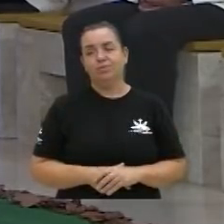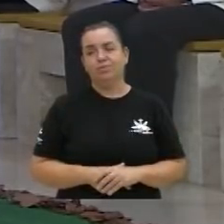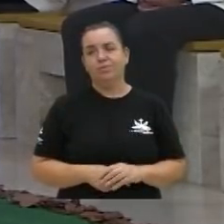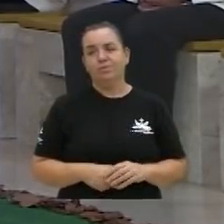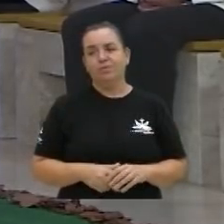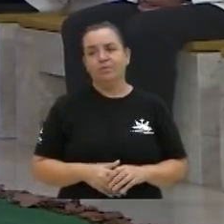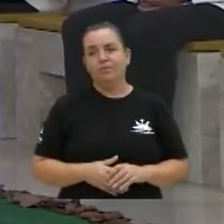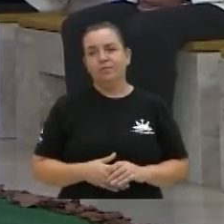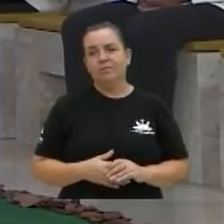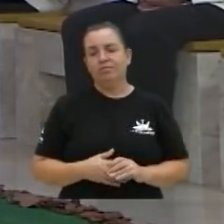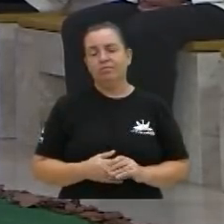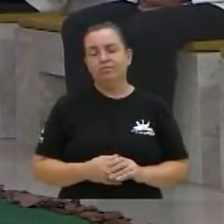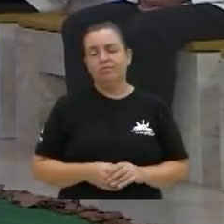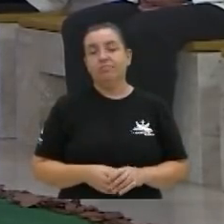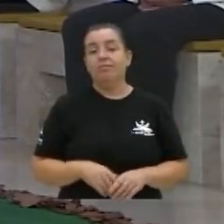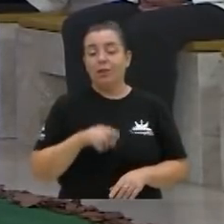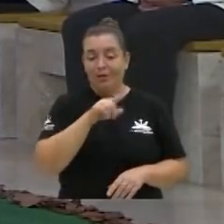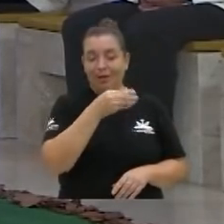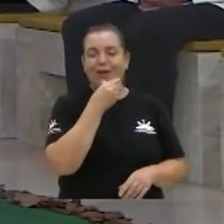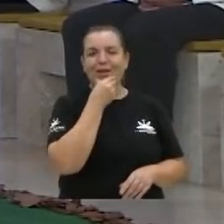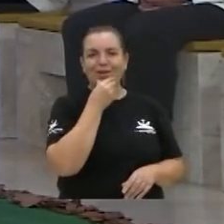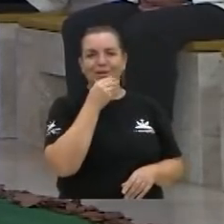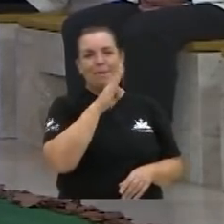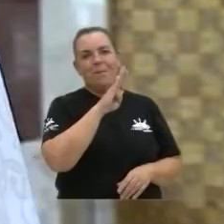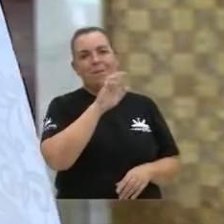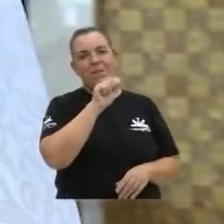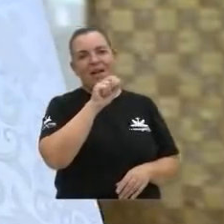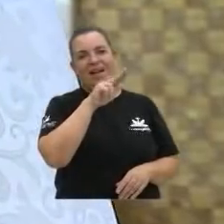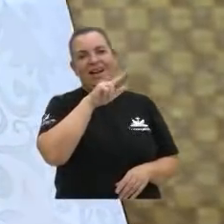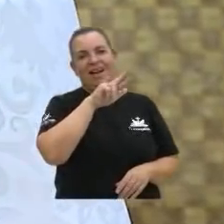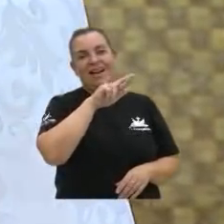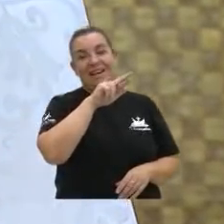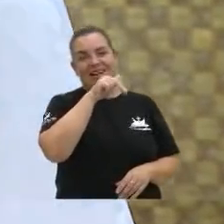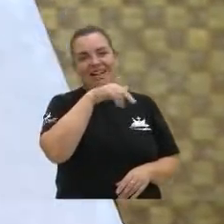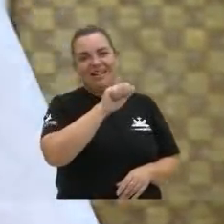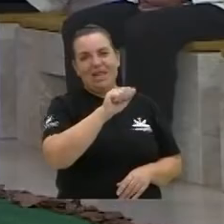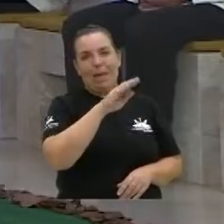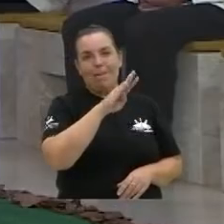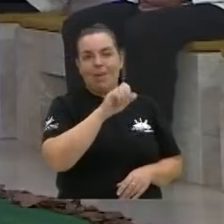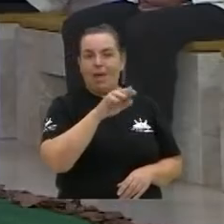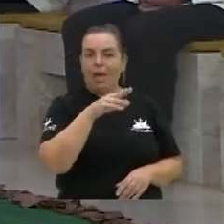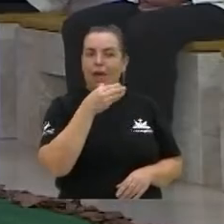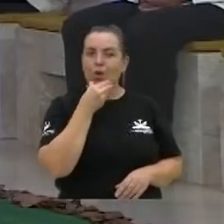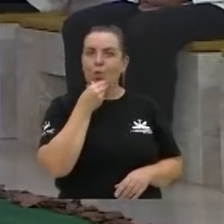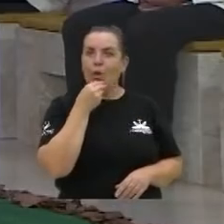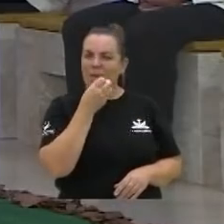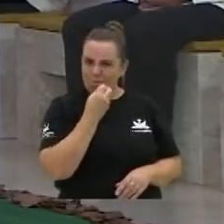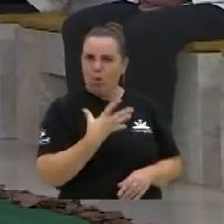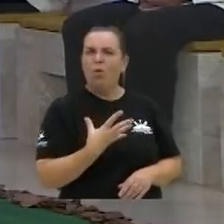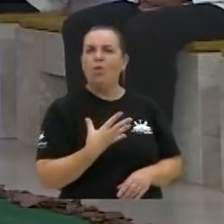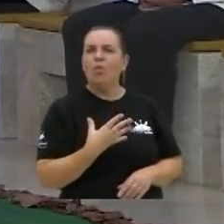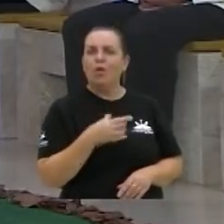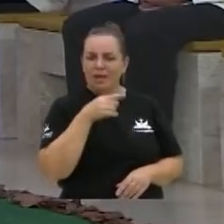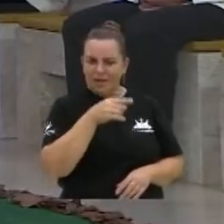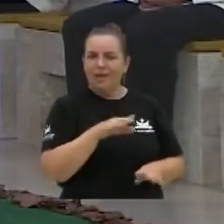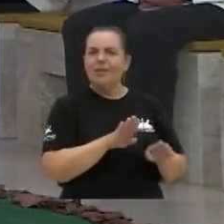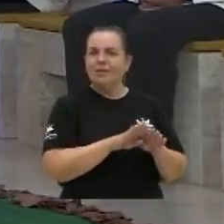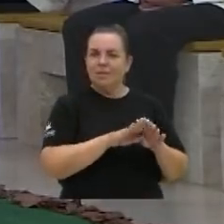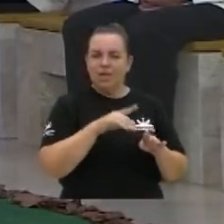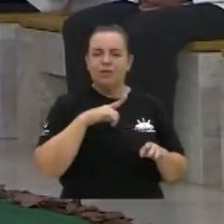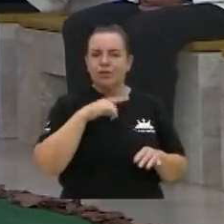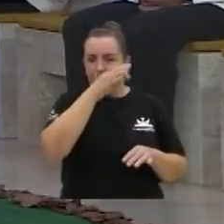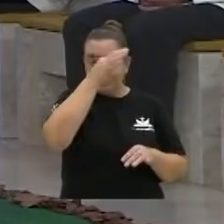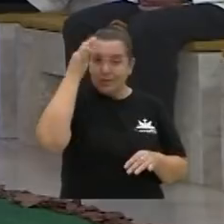Era uma pessoa boa. Segundo atributo, cheio do